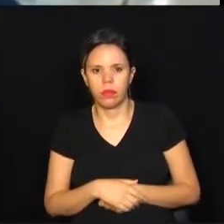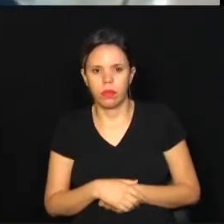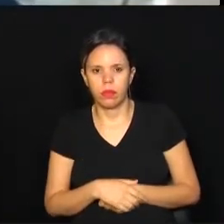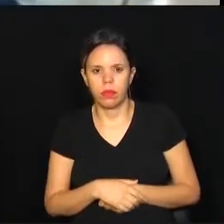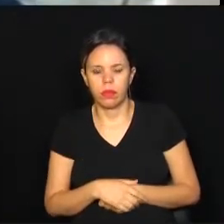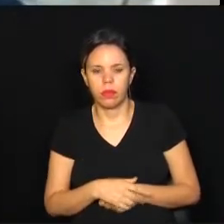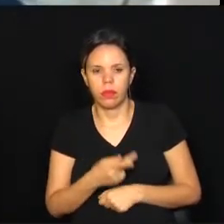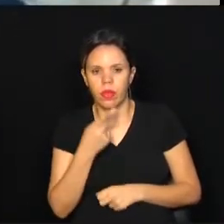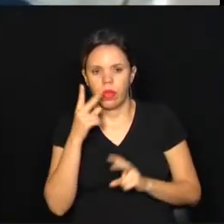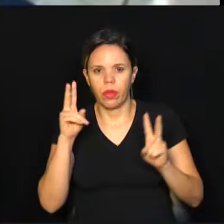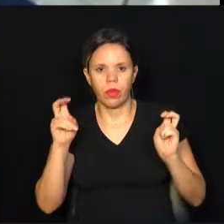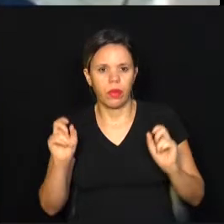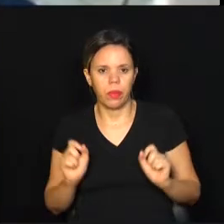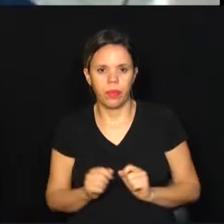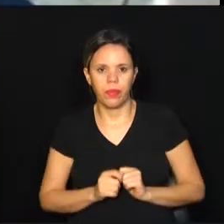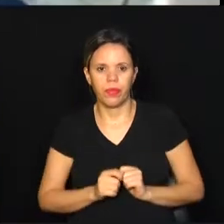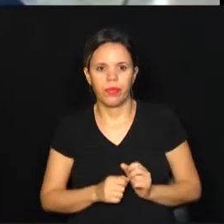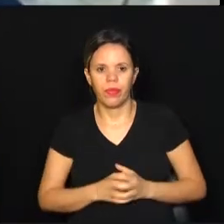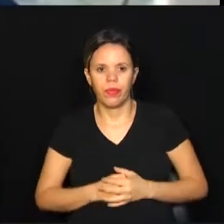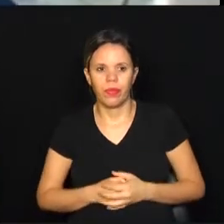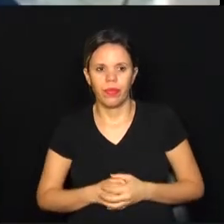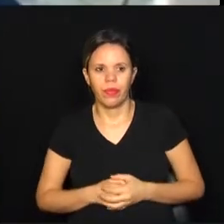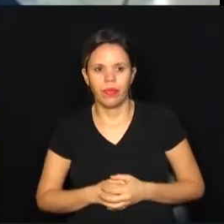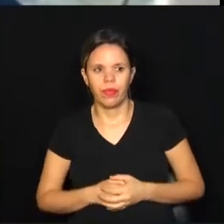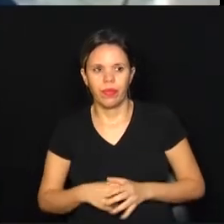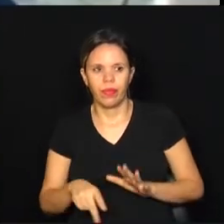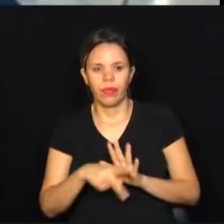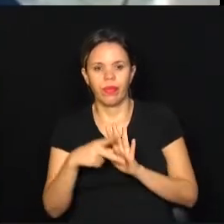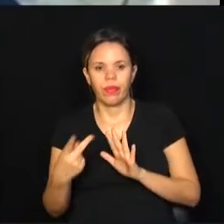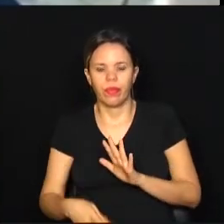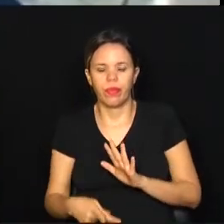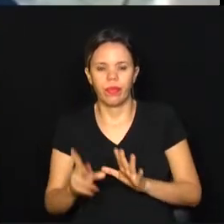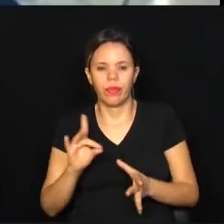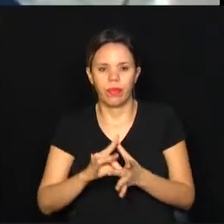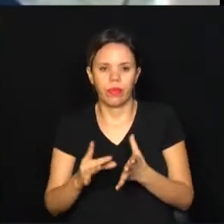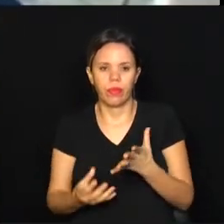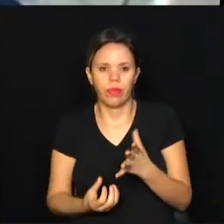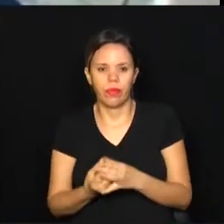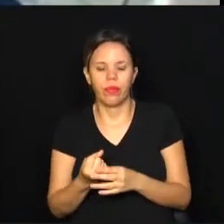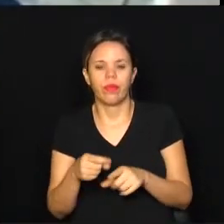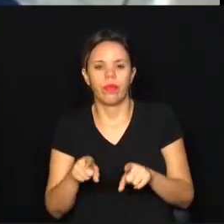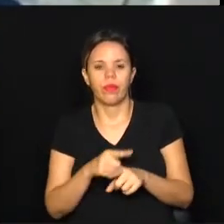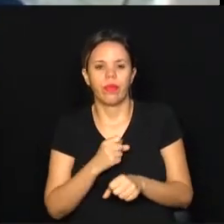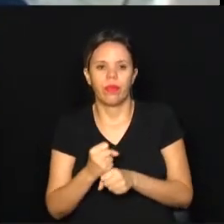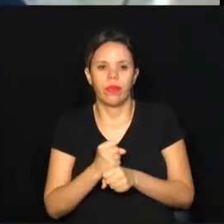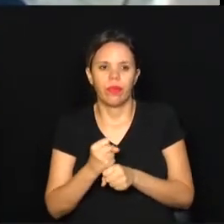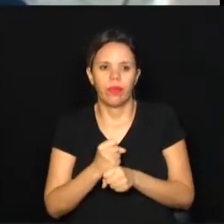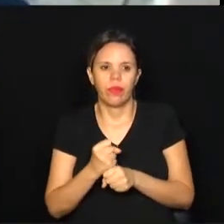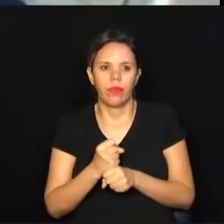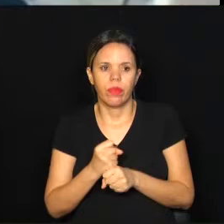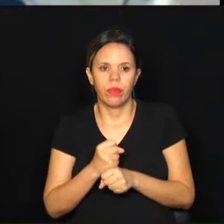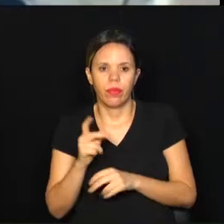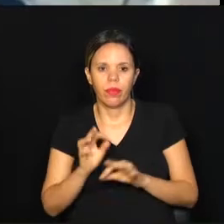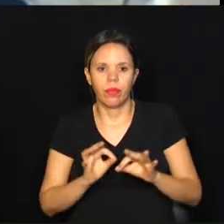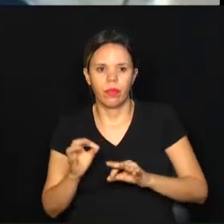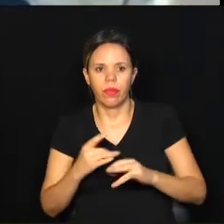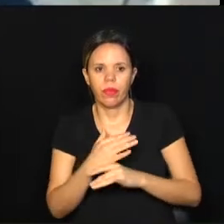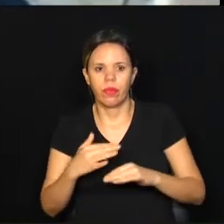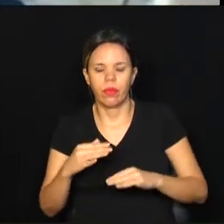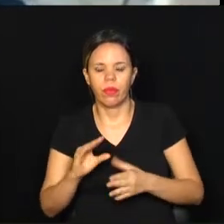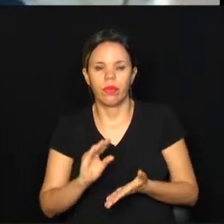diz respeito à própria consolidação dos últimos anos dos planos